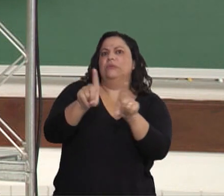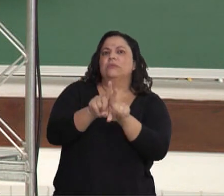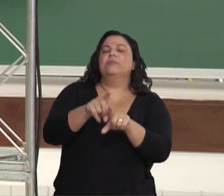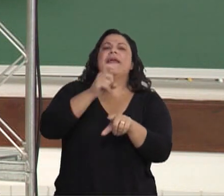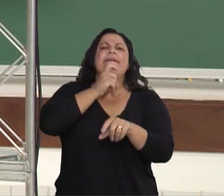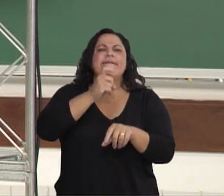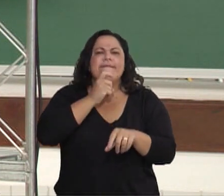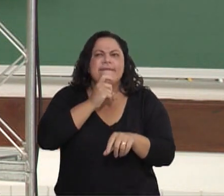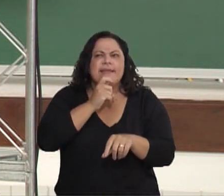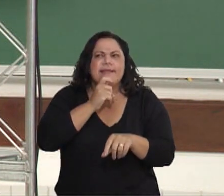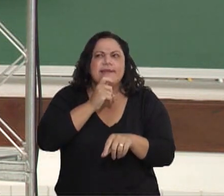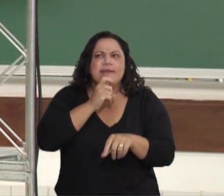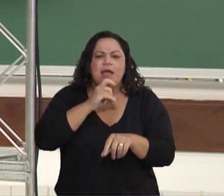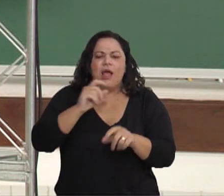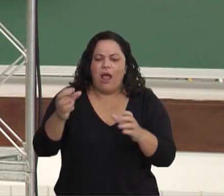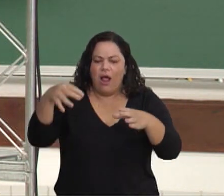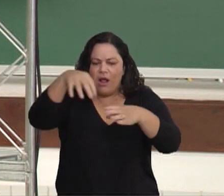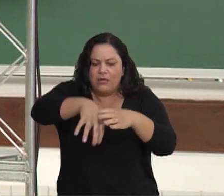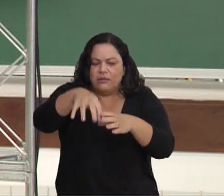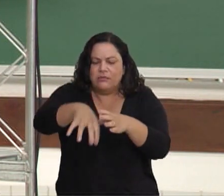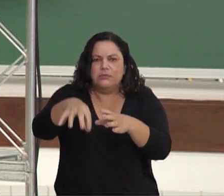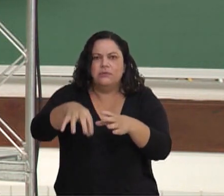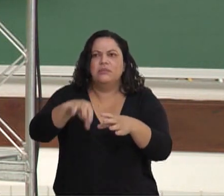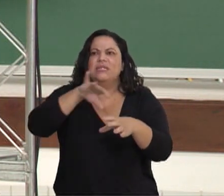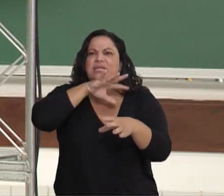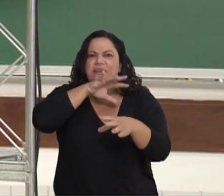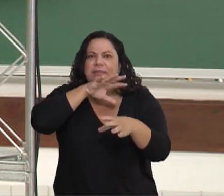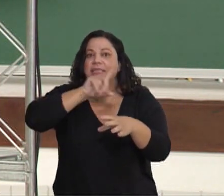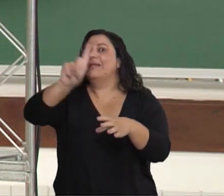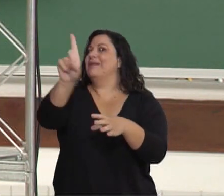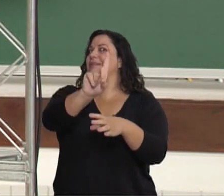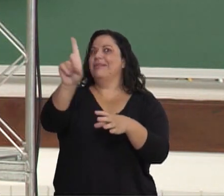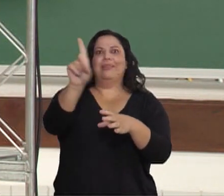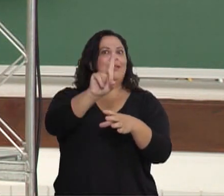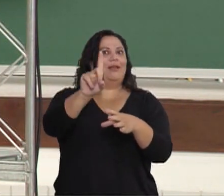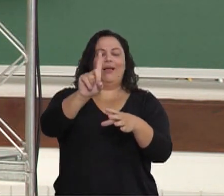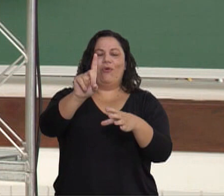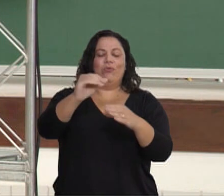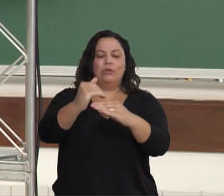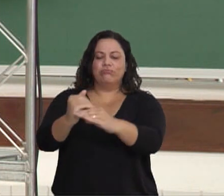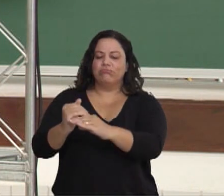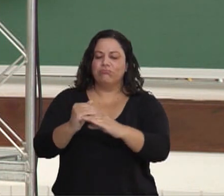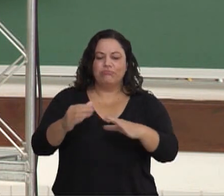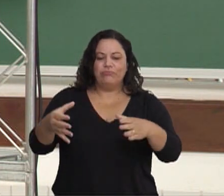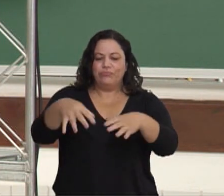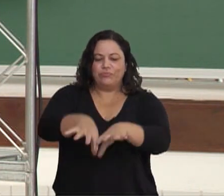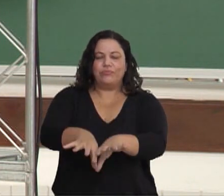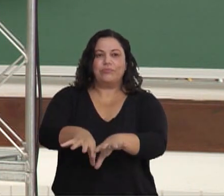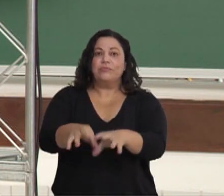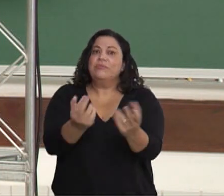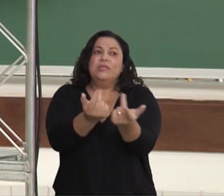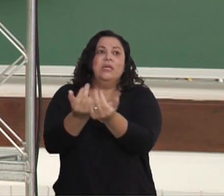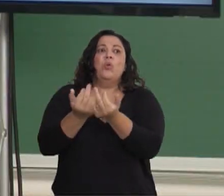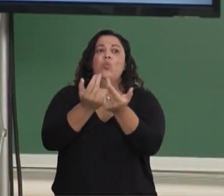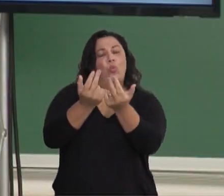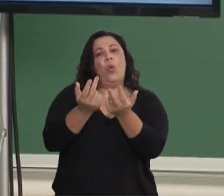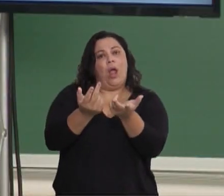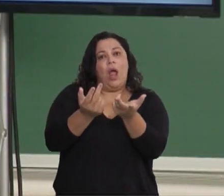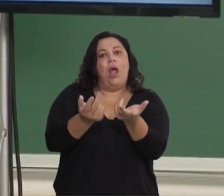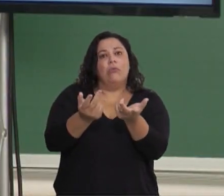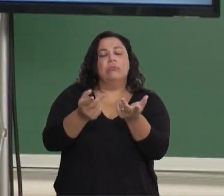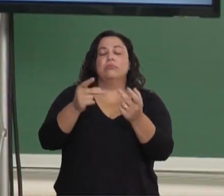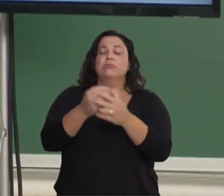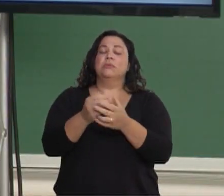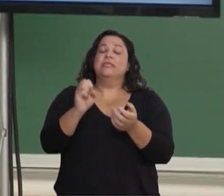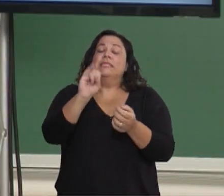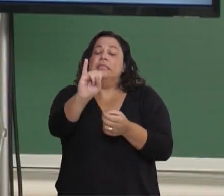vai estragar a carne? Não, não vai. Vai manter ela refrigerada. Da mesma maneira, se você for colocar salgados, por exemplo, ele vai permanecer